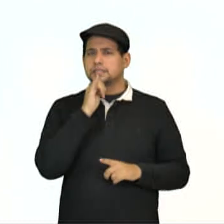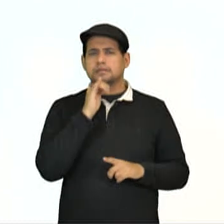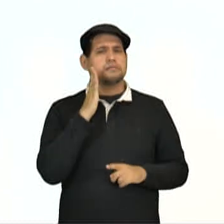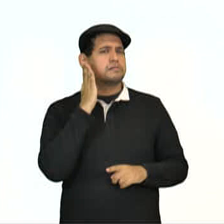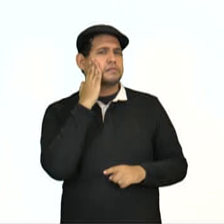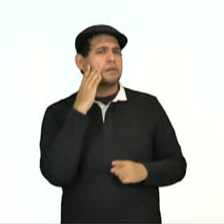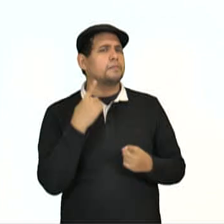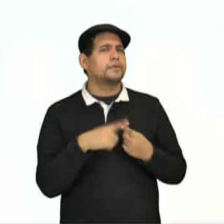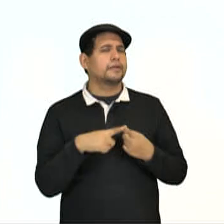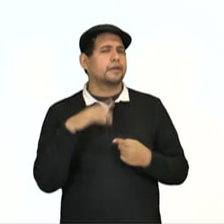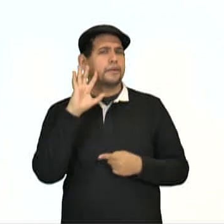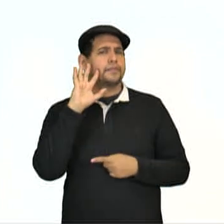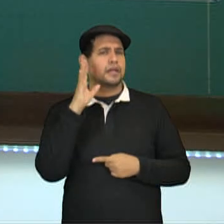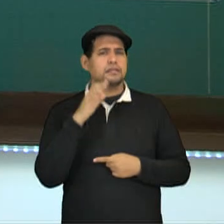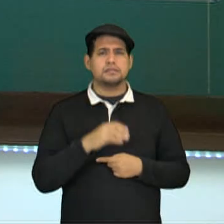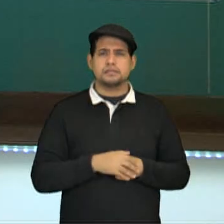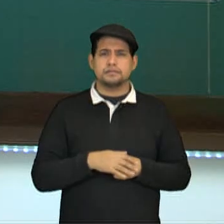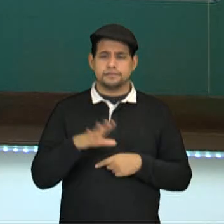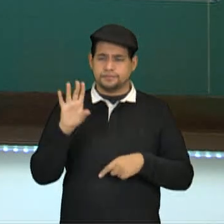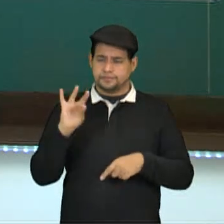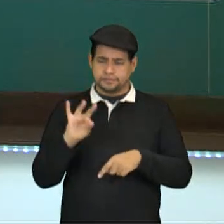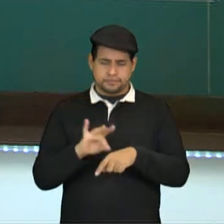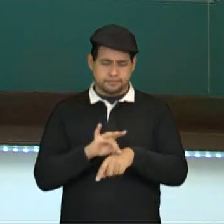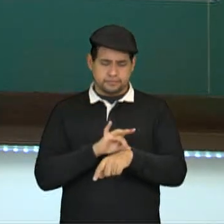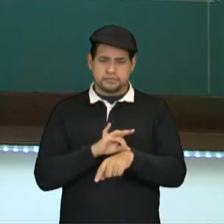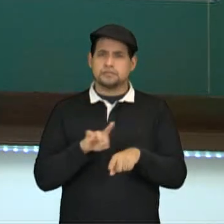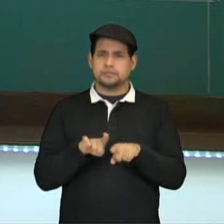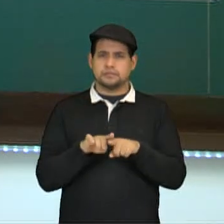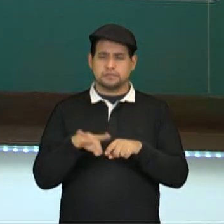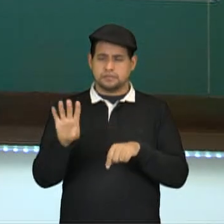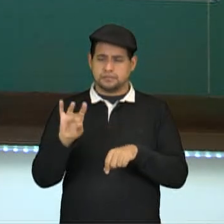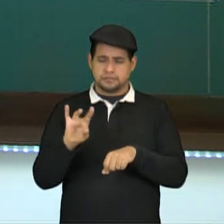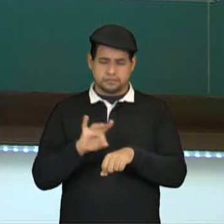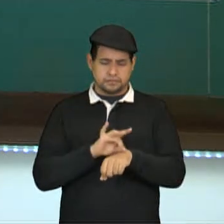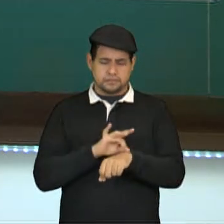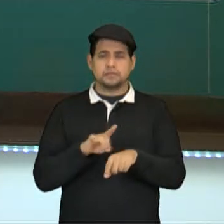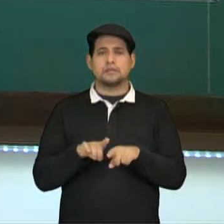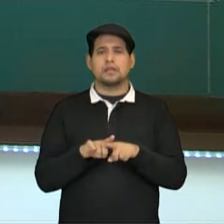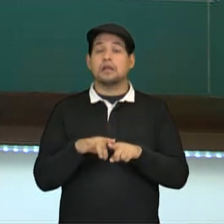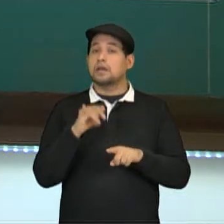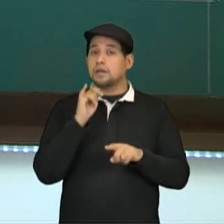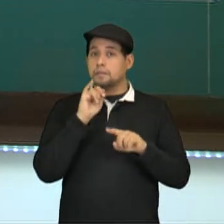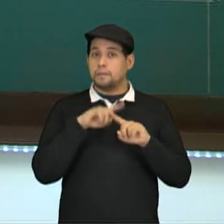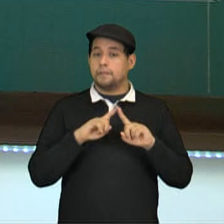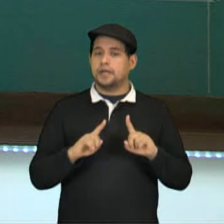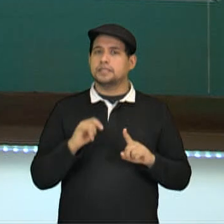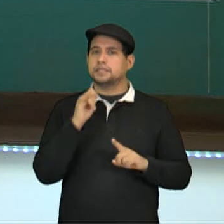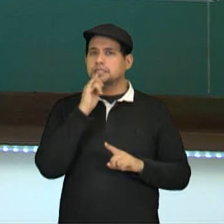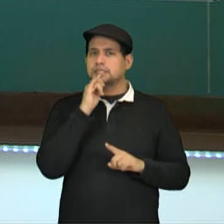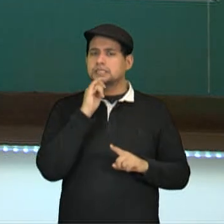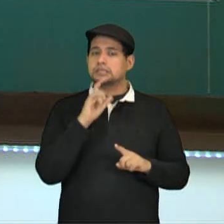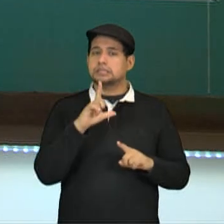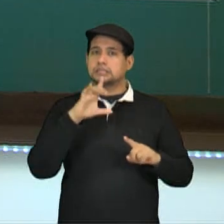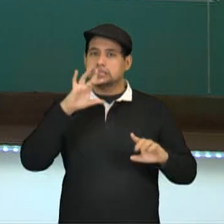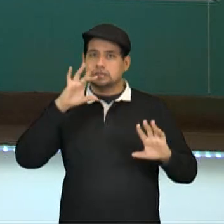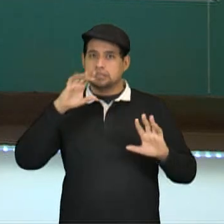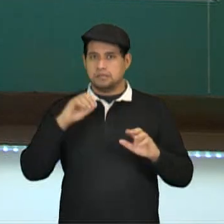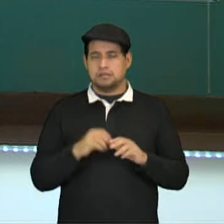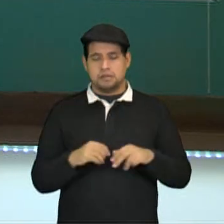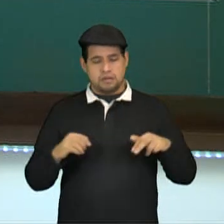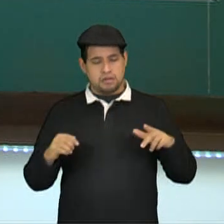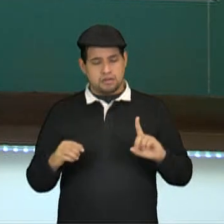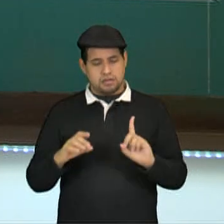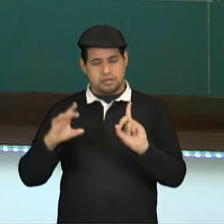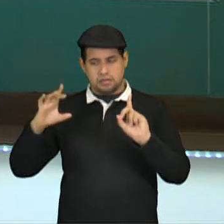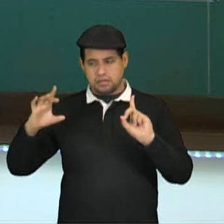sabe por que essa camada de proteção? É de proteção mesmo. Então, além dele se hospedar,